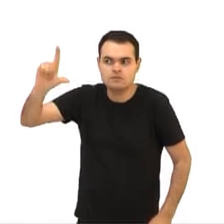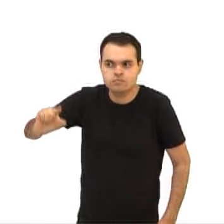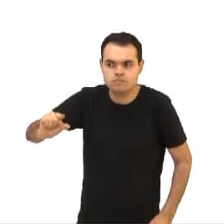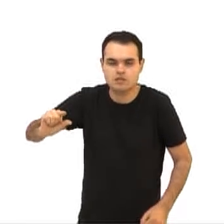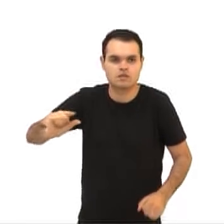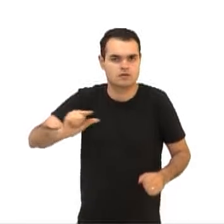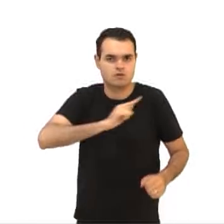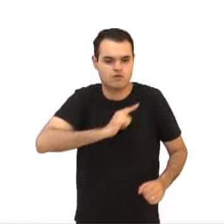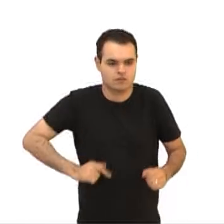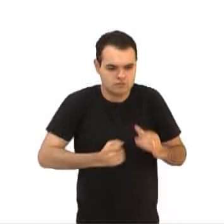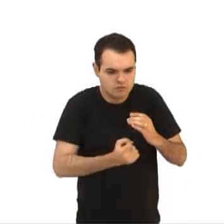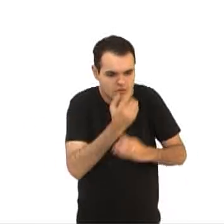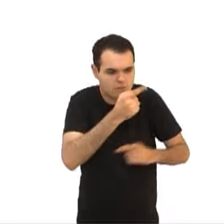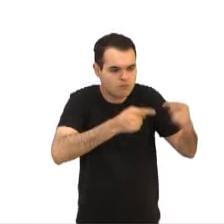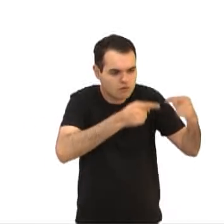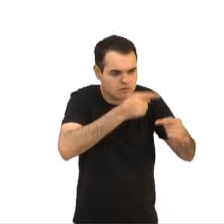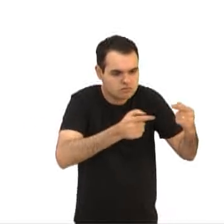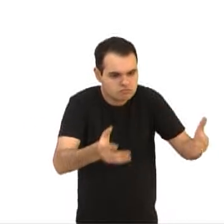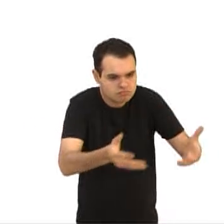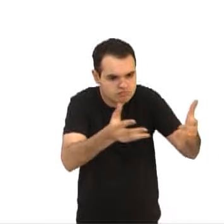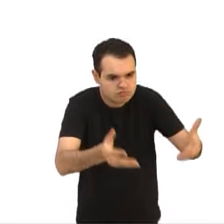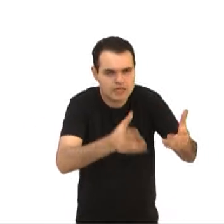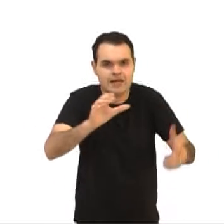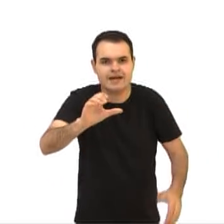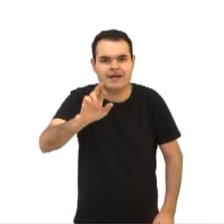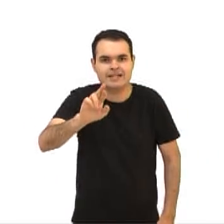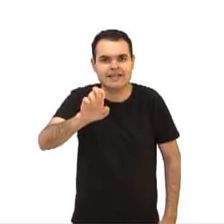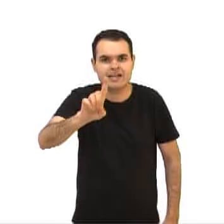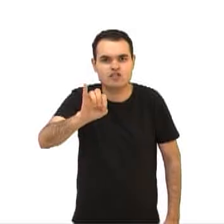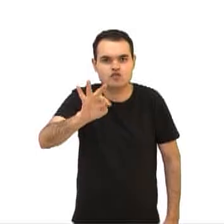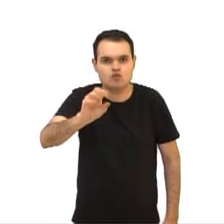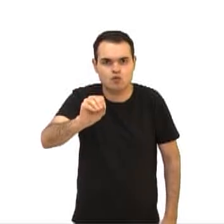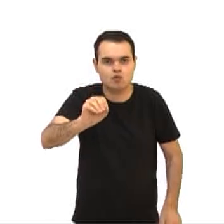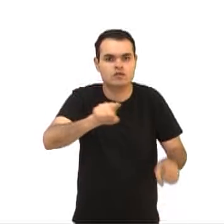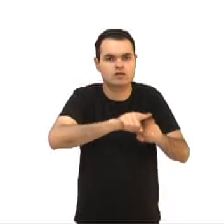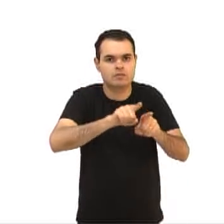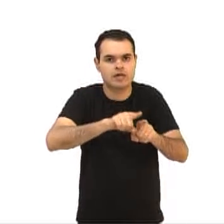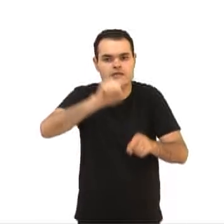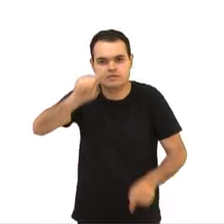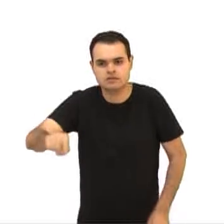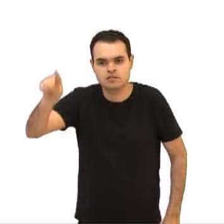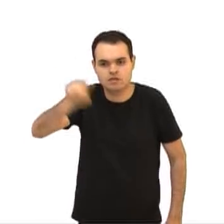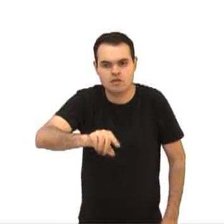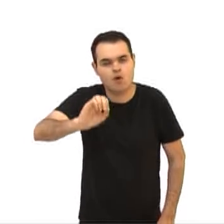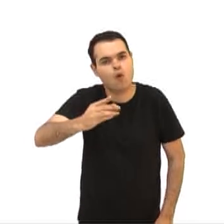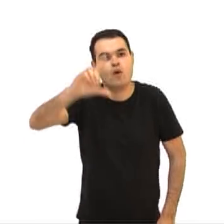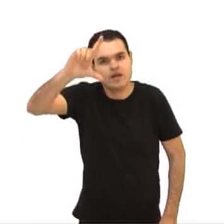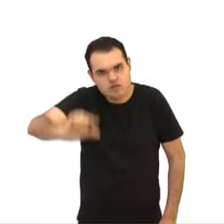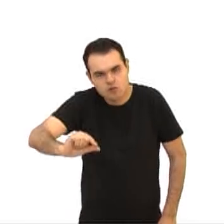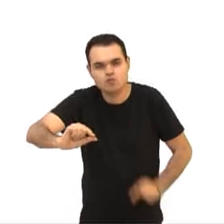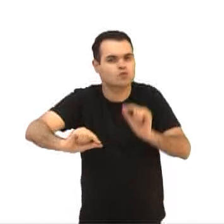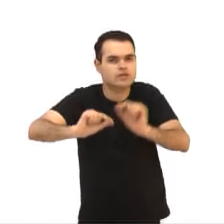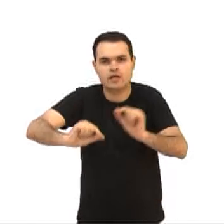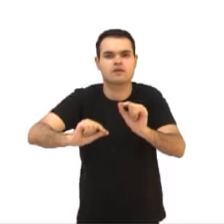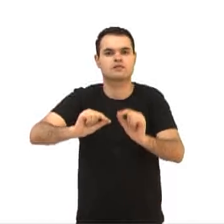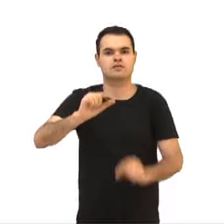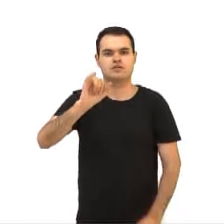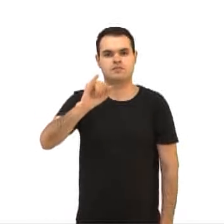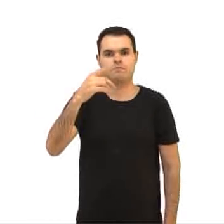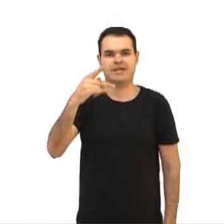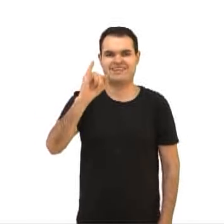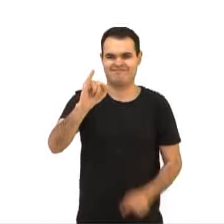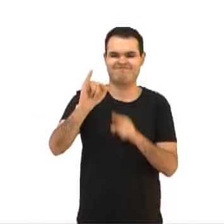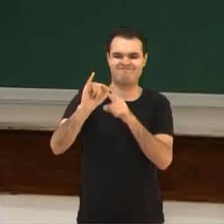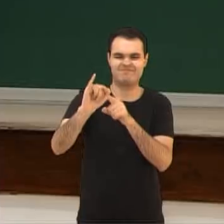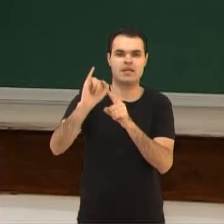uma política de estímulo ao crédito e isenção ou até redução ou isenção do